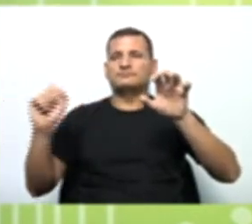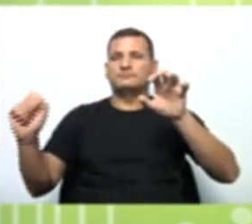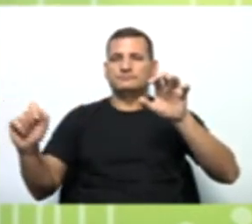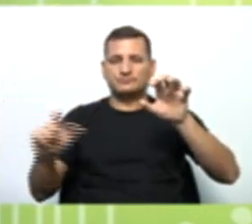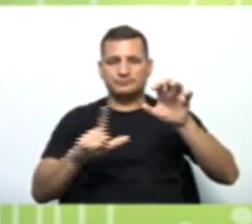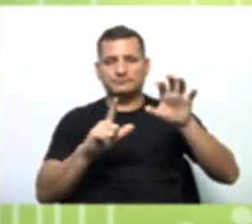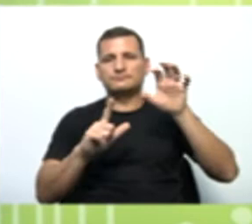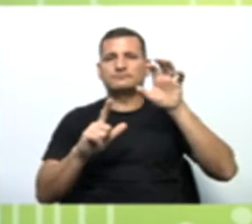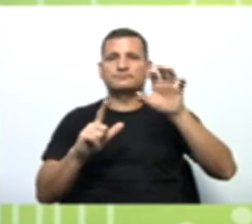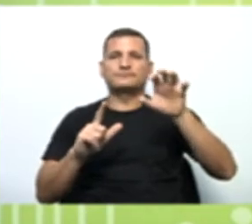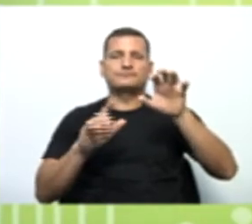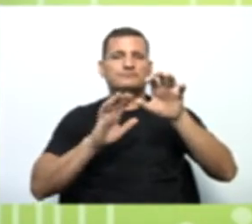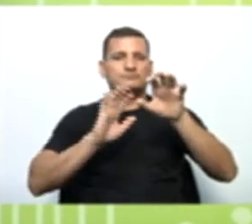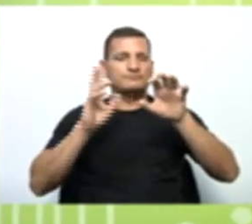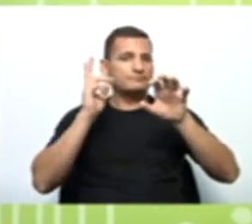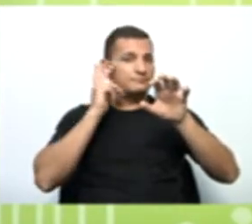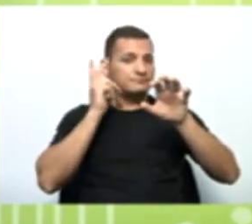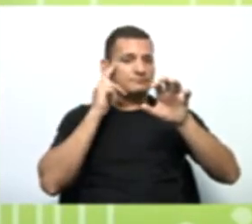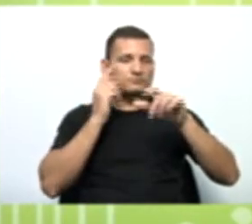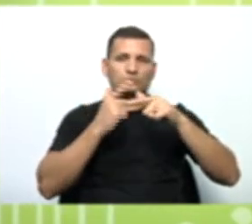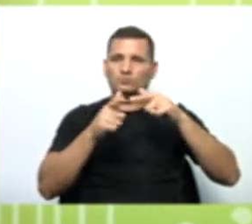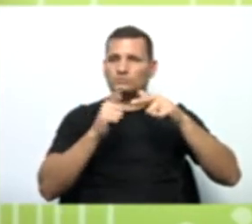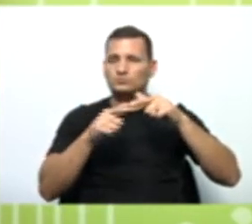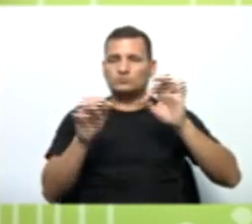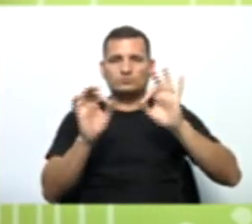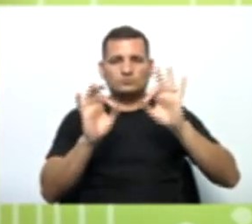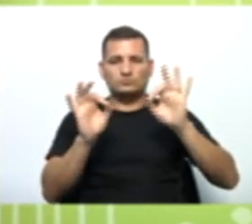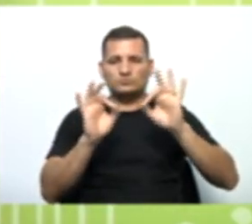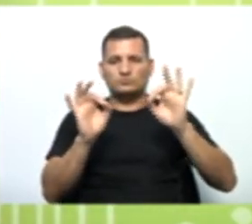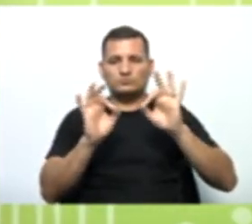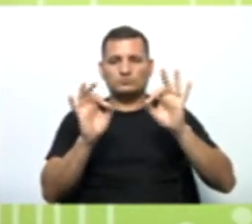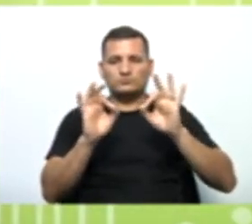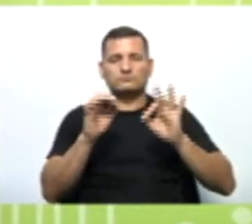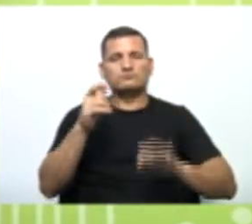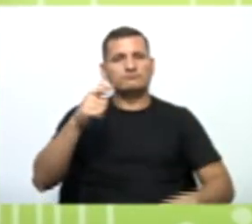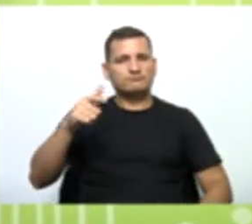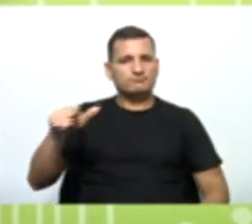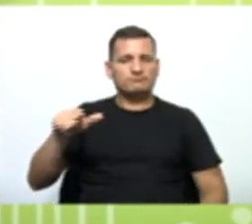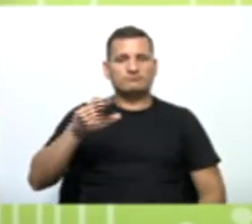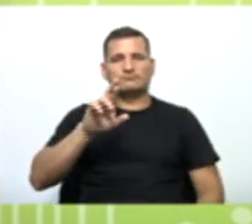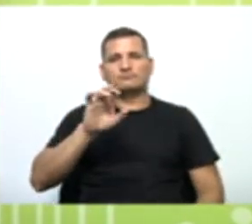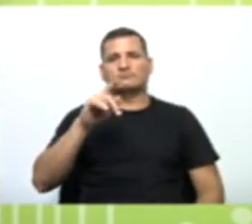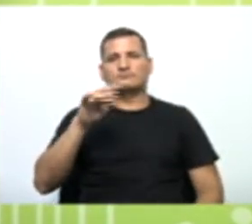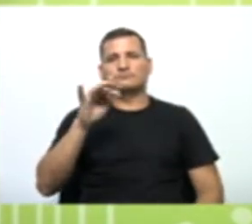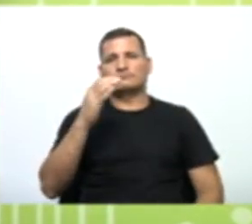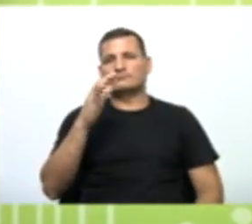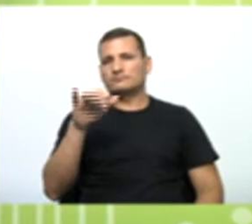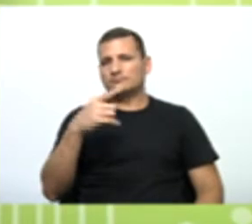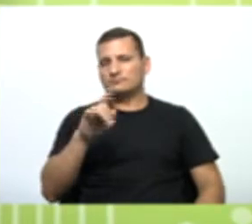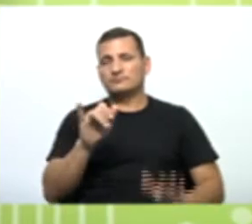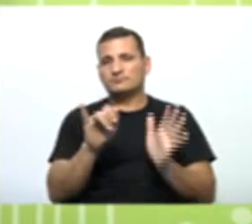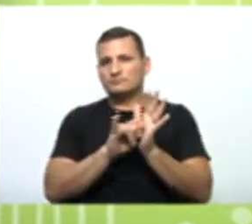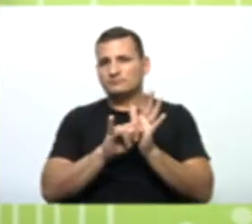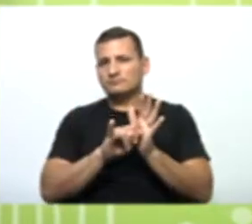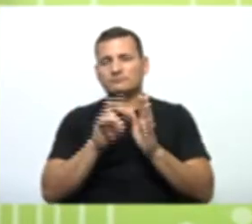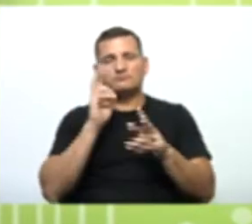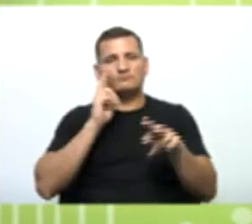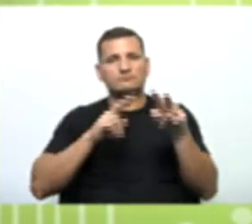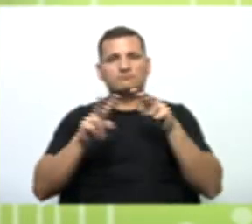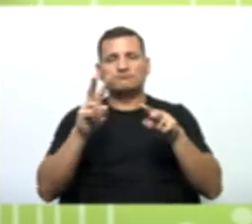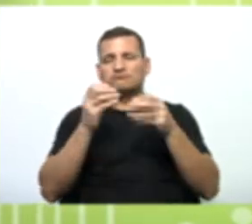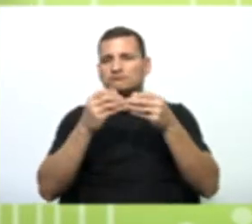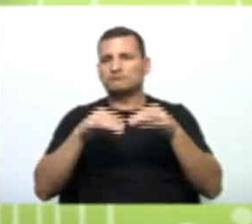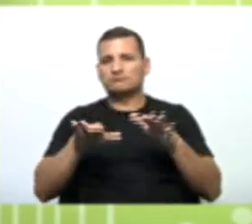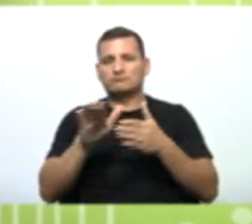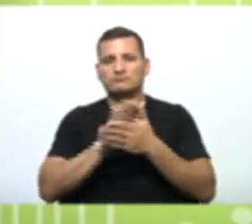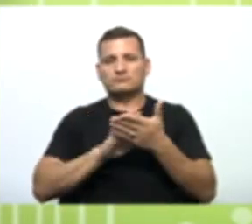se repetir. Aí a gente não tem problema nenhum, né? A identidade visual, né, Silmar, com certeza não foi